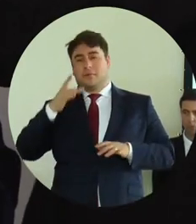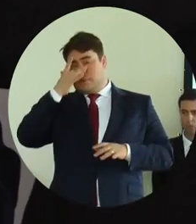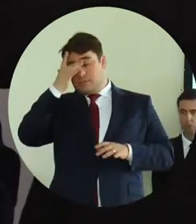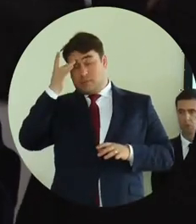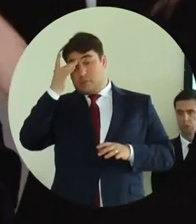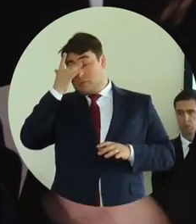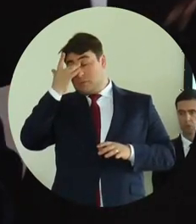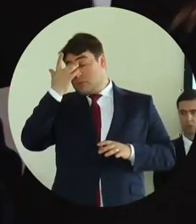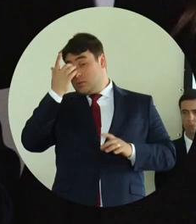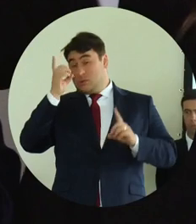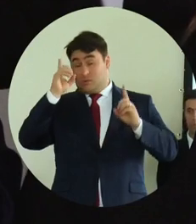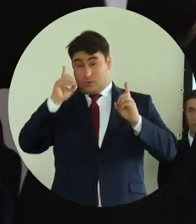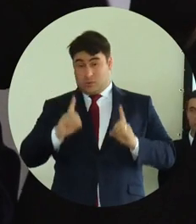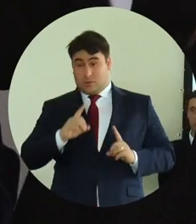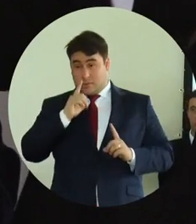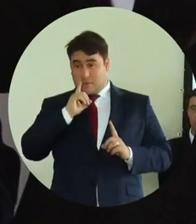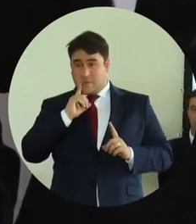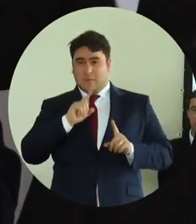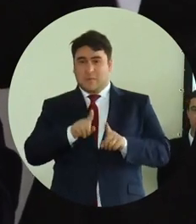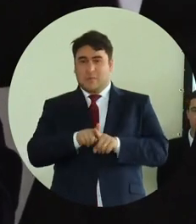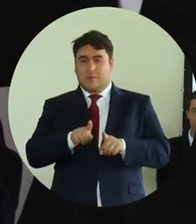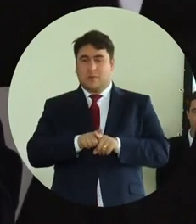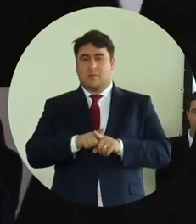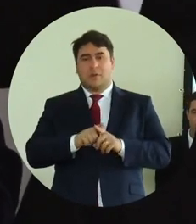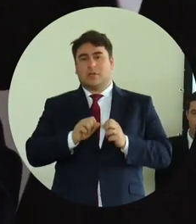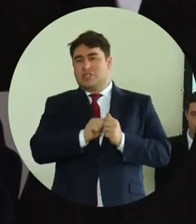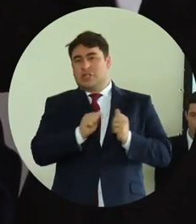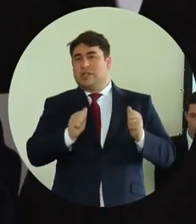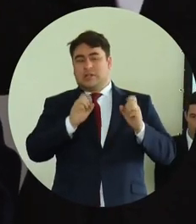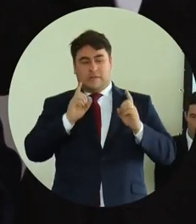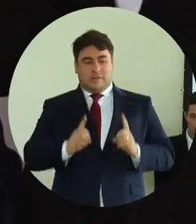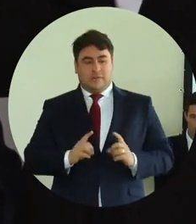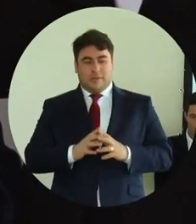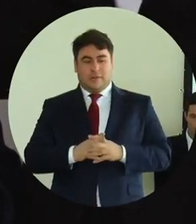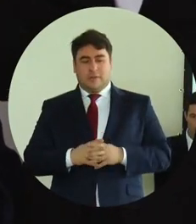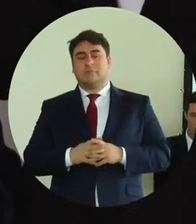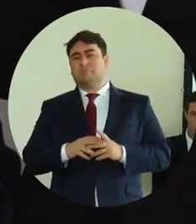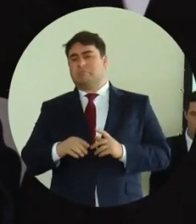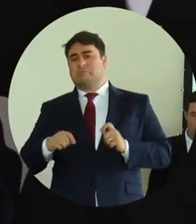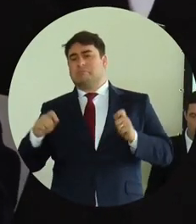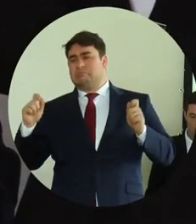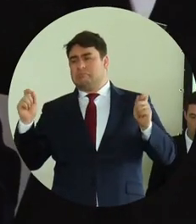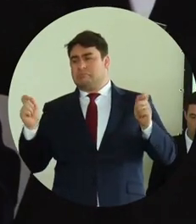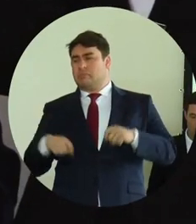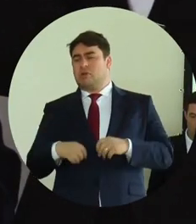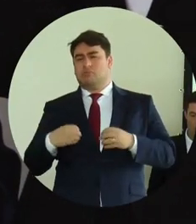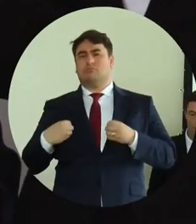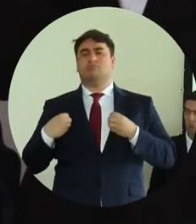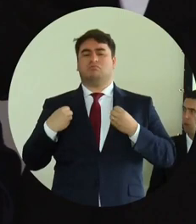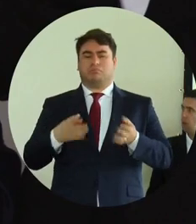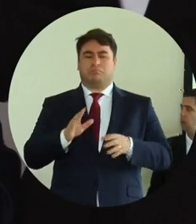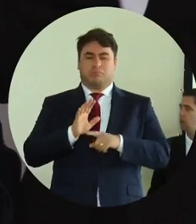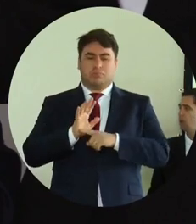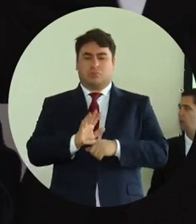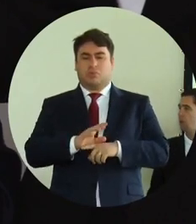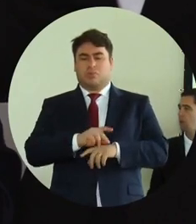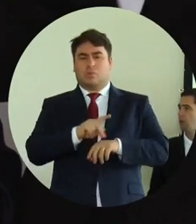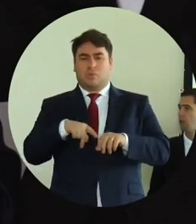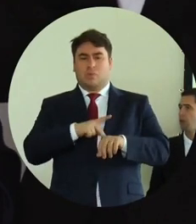com deficiência e também sem deficiência, que contribuíram com o